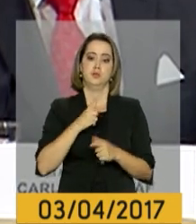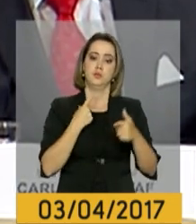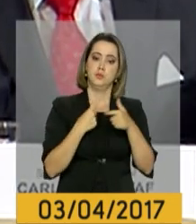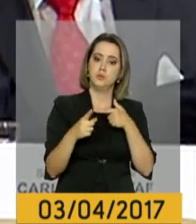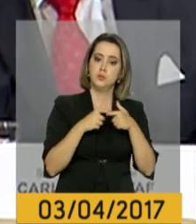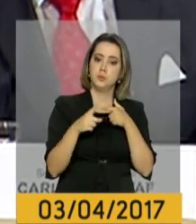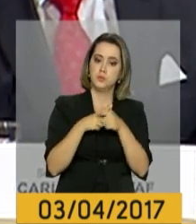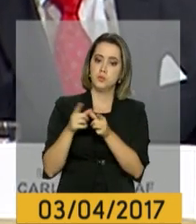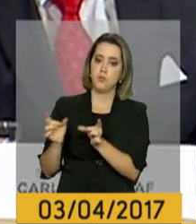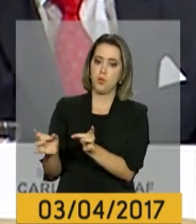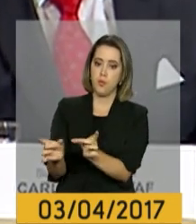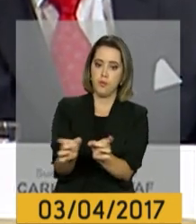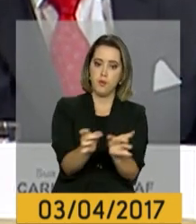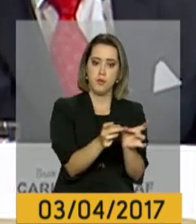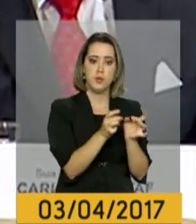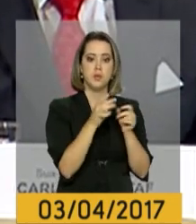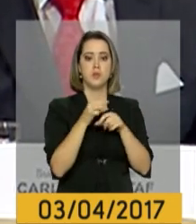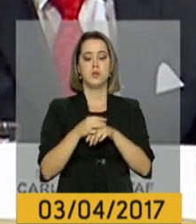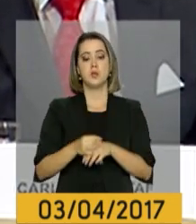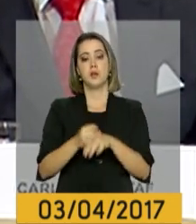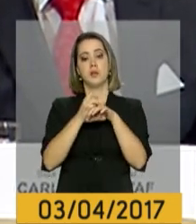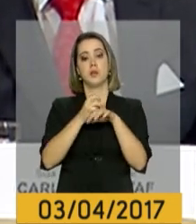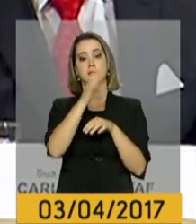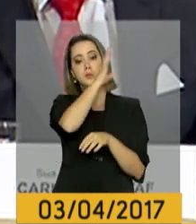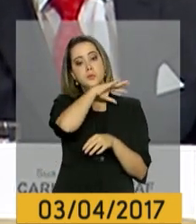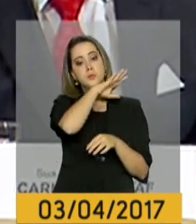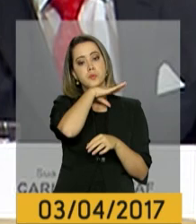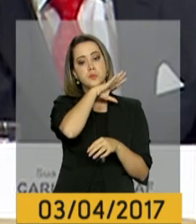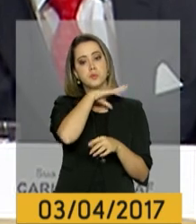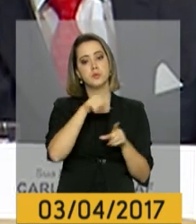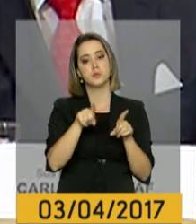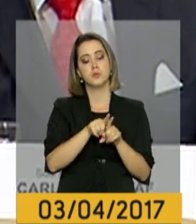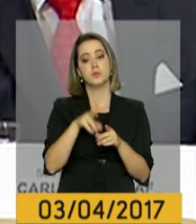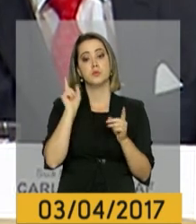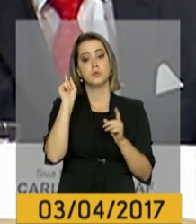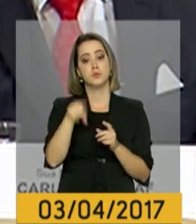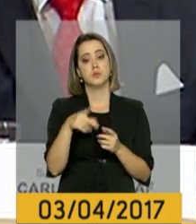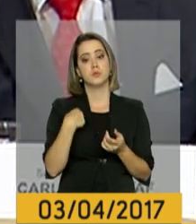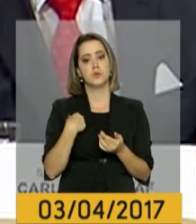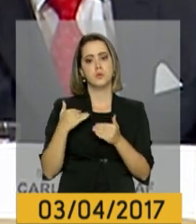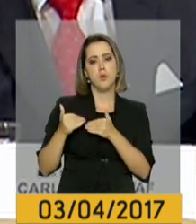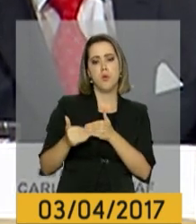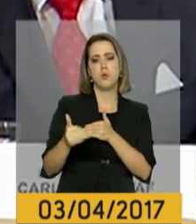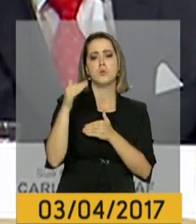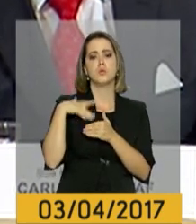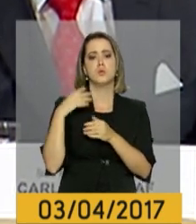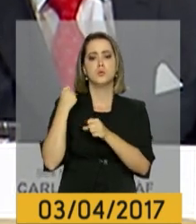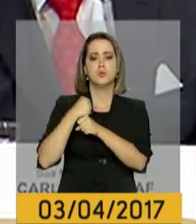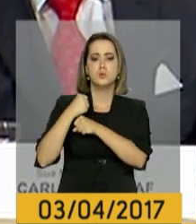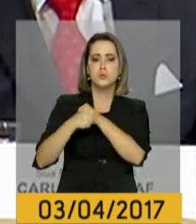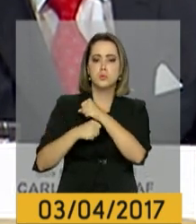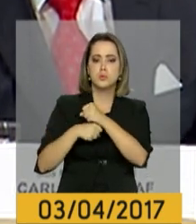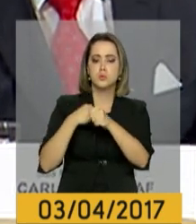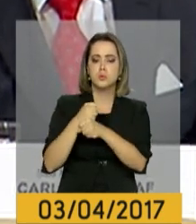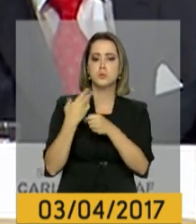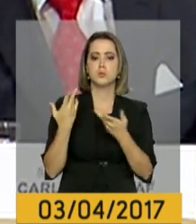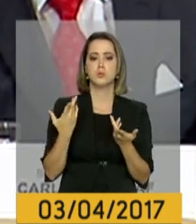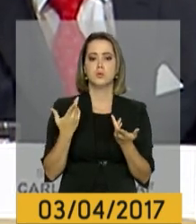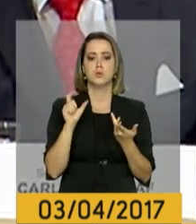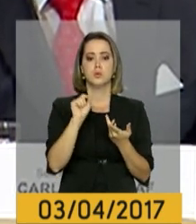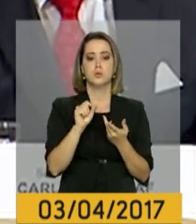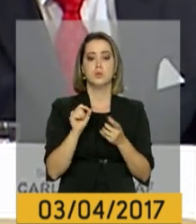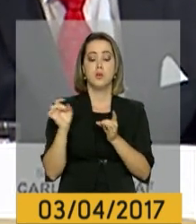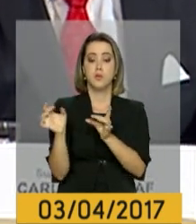à exportação da proteína animal brasileira, o fato é que nesses últimos dias, governador, e neste último mês,